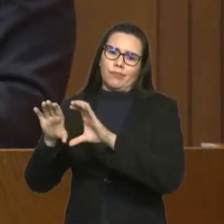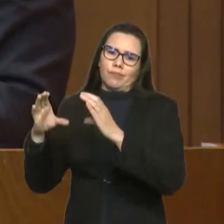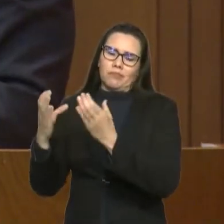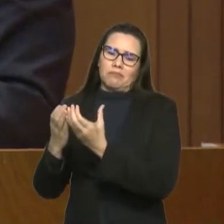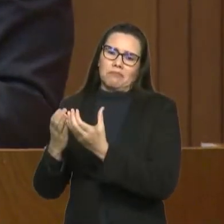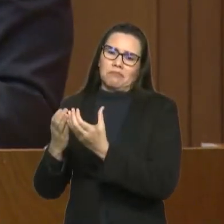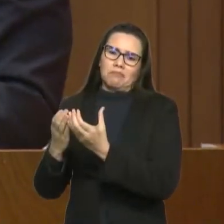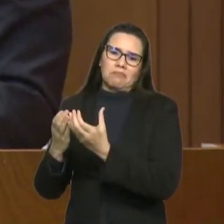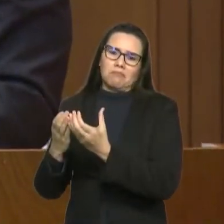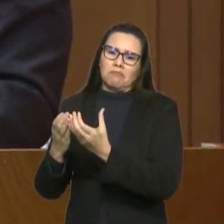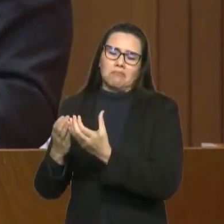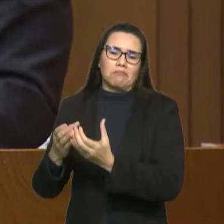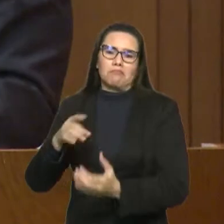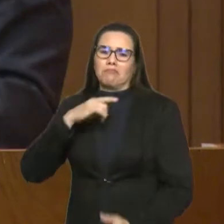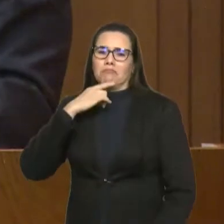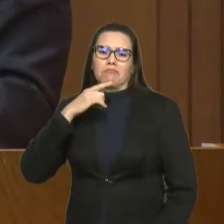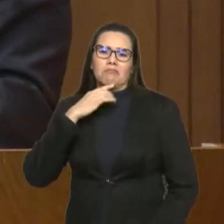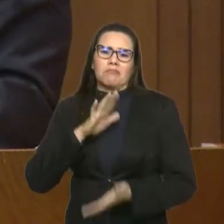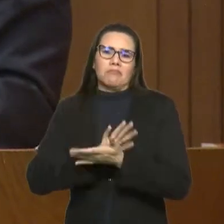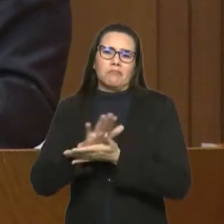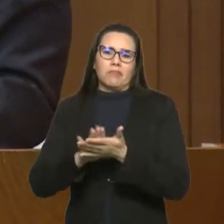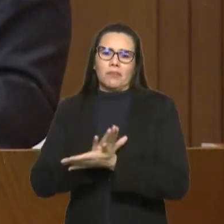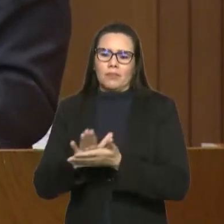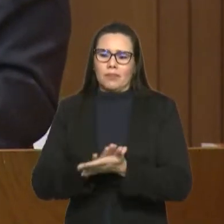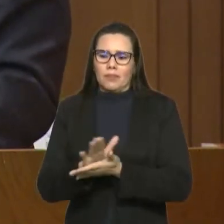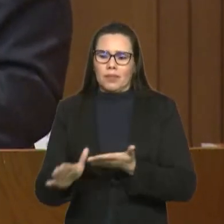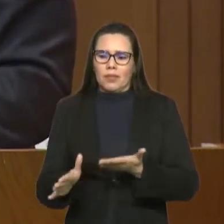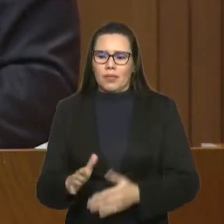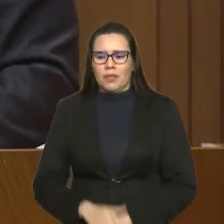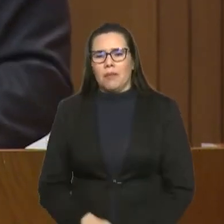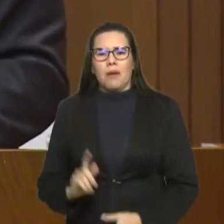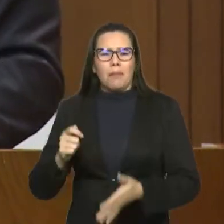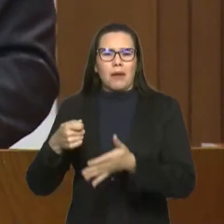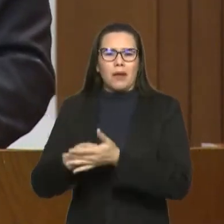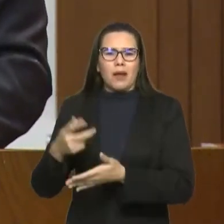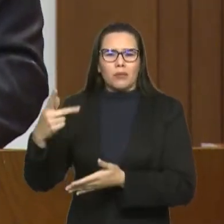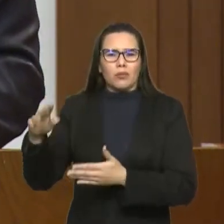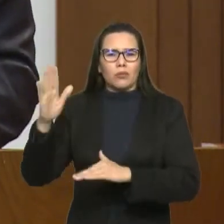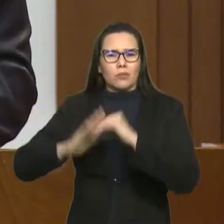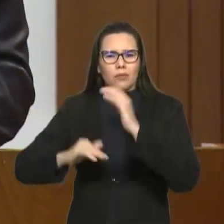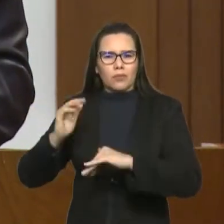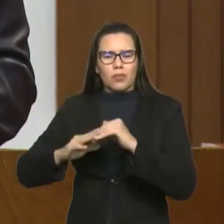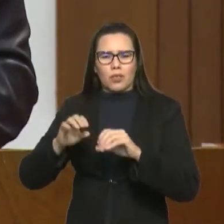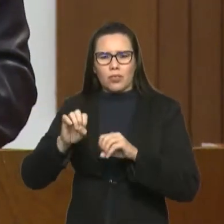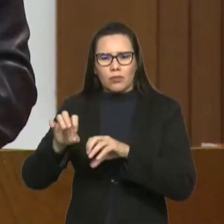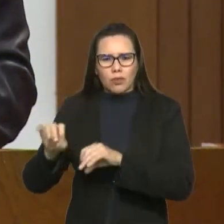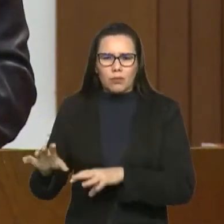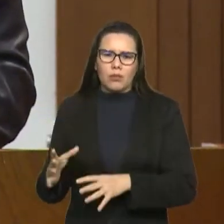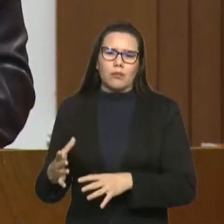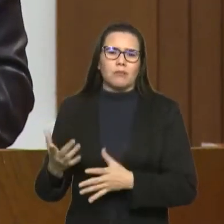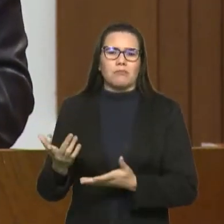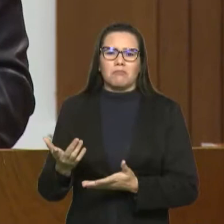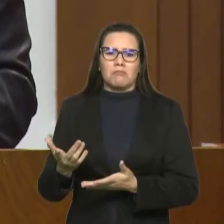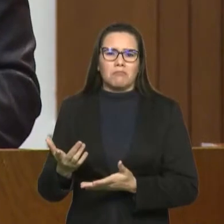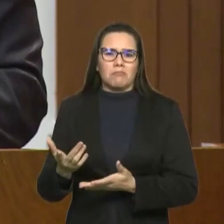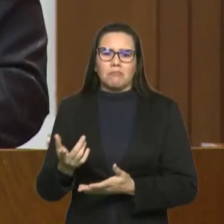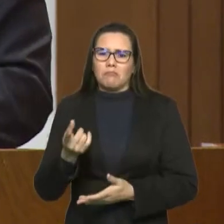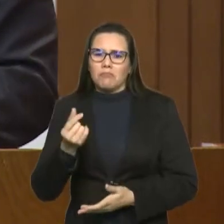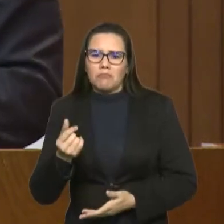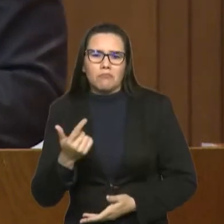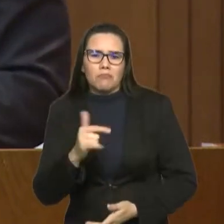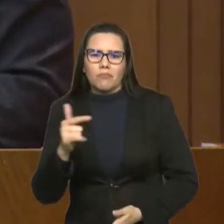para o pagamento dos profissionais da educação, seja recursos oriundos